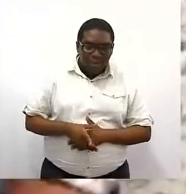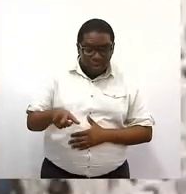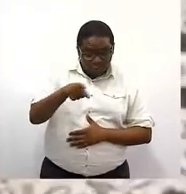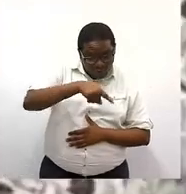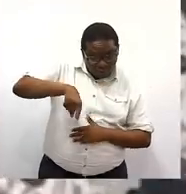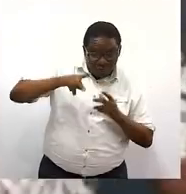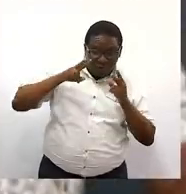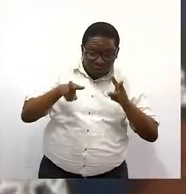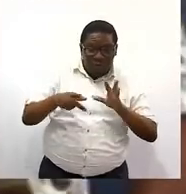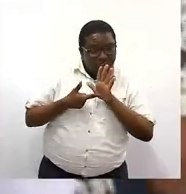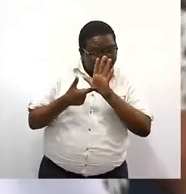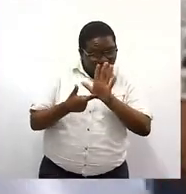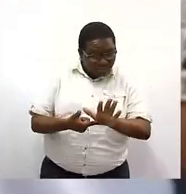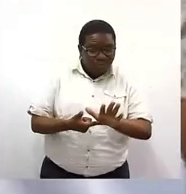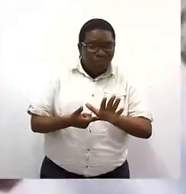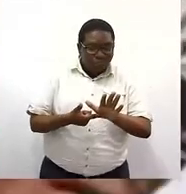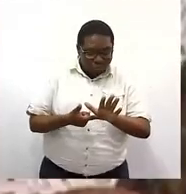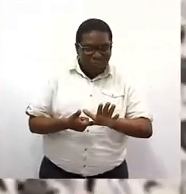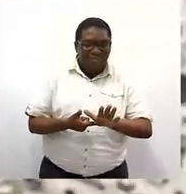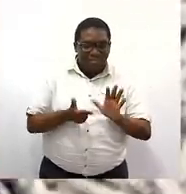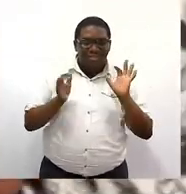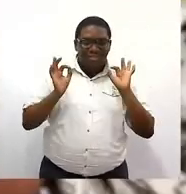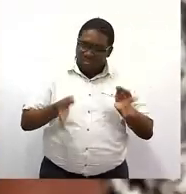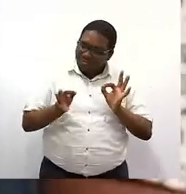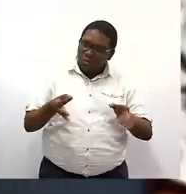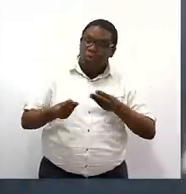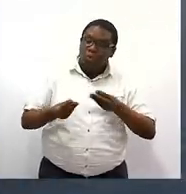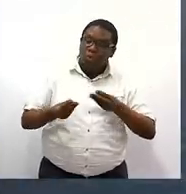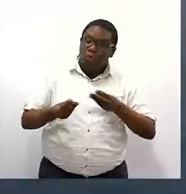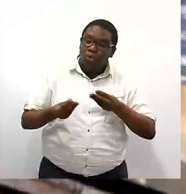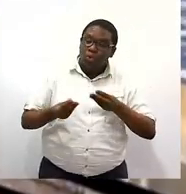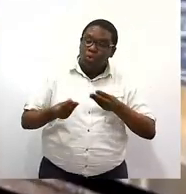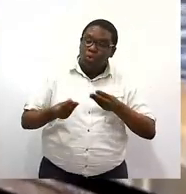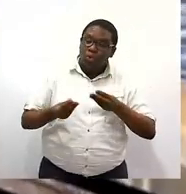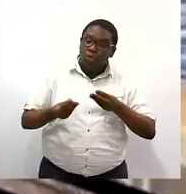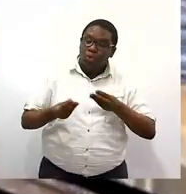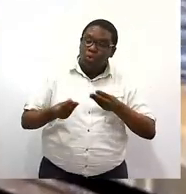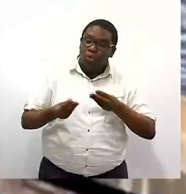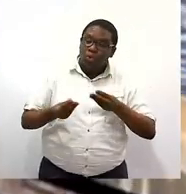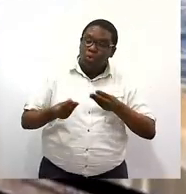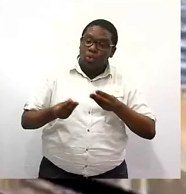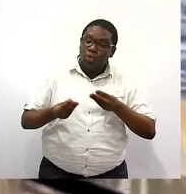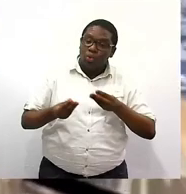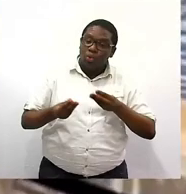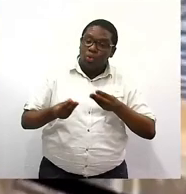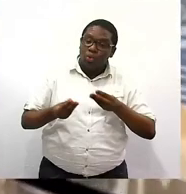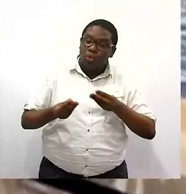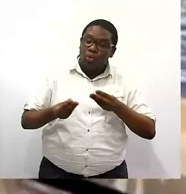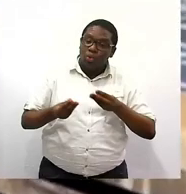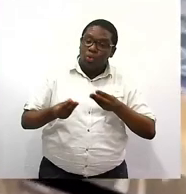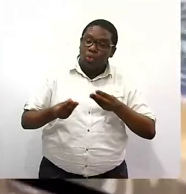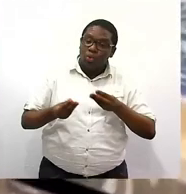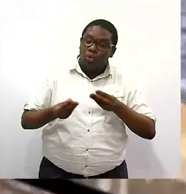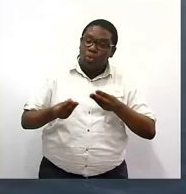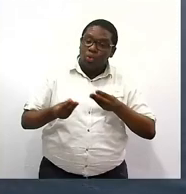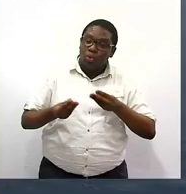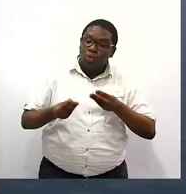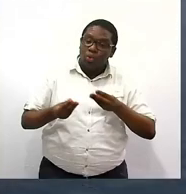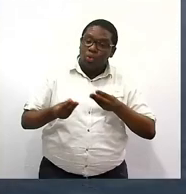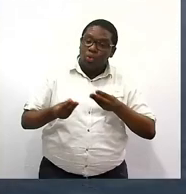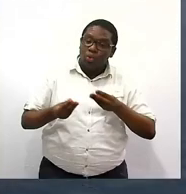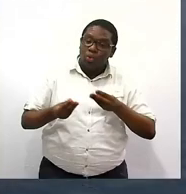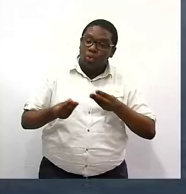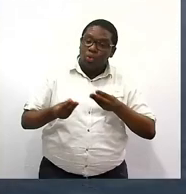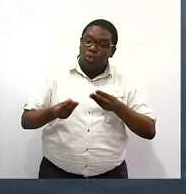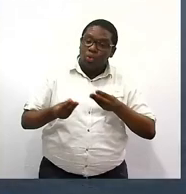para mostrar exatamente um pouco da obra do escritor pernambucano João Cabral de Melo Neto, in loco, né?